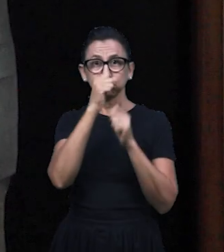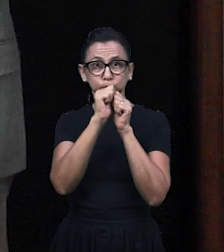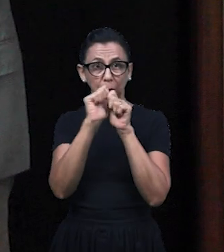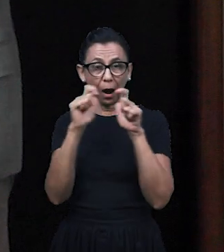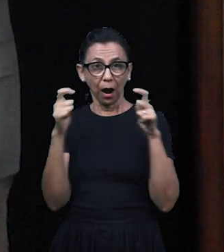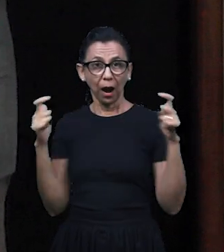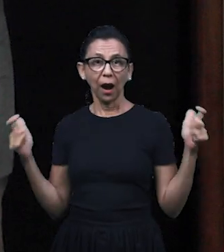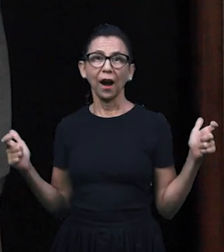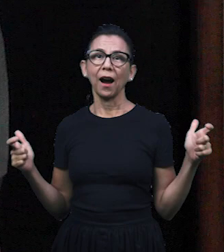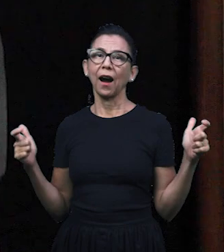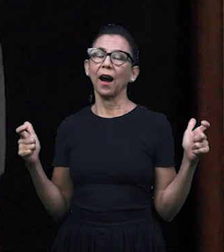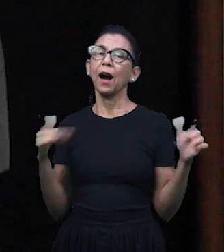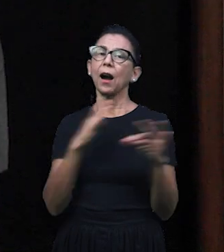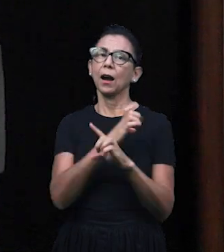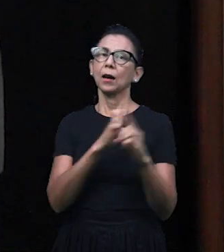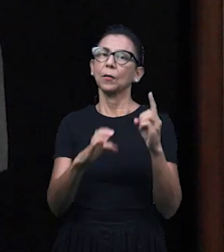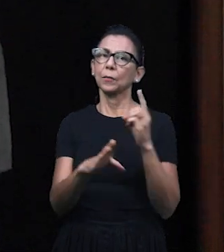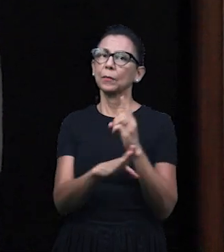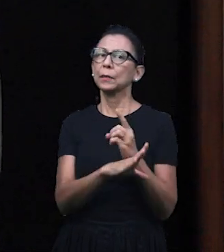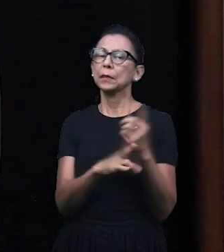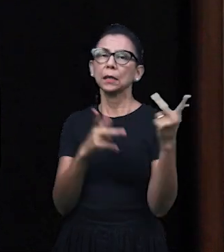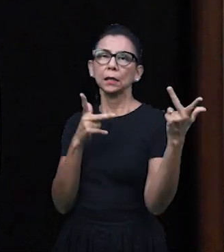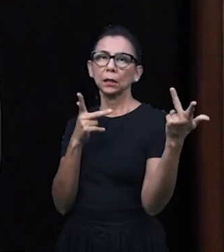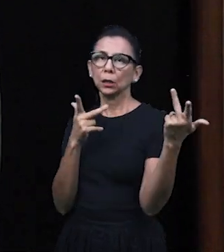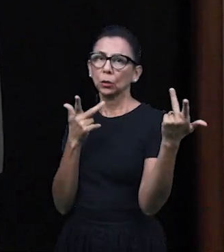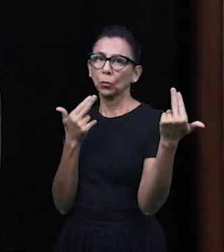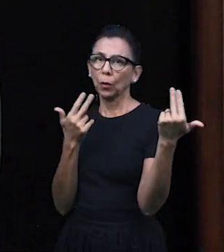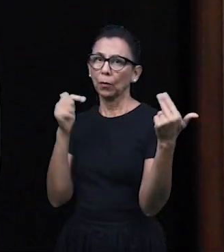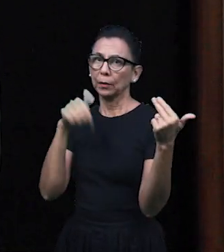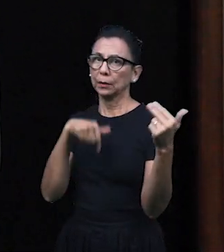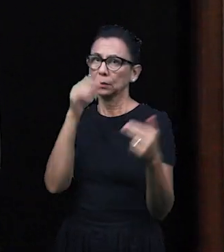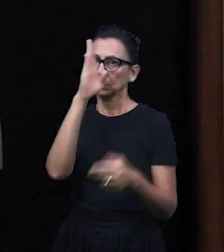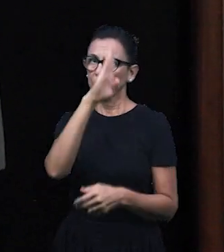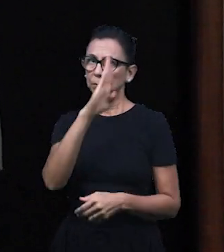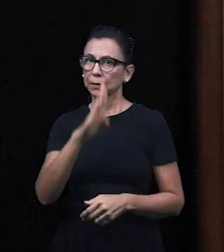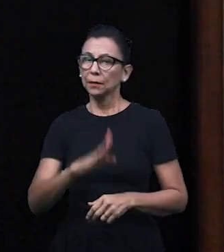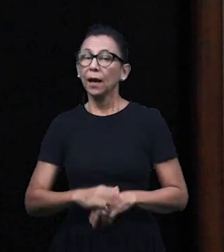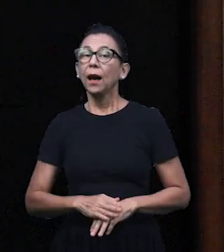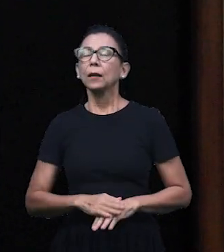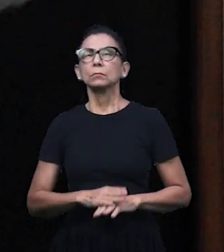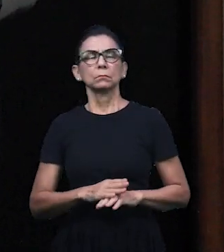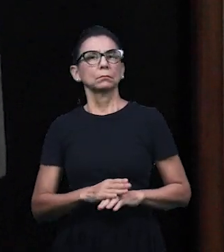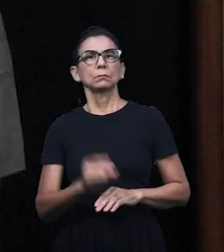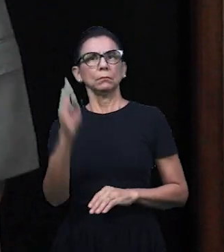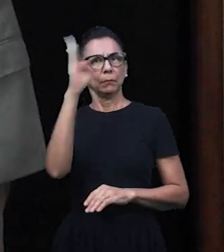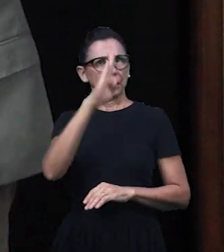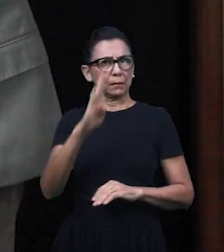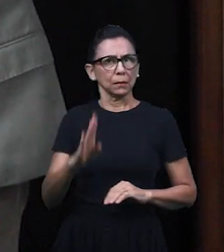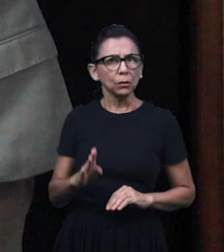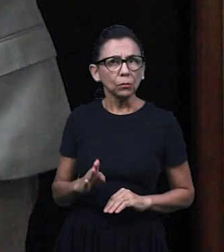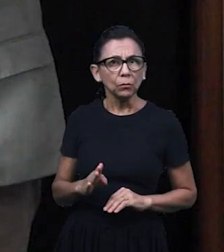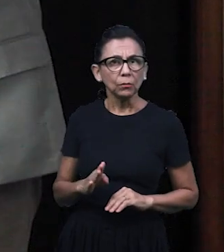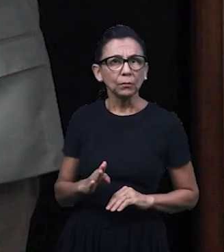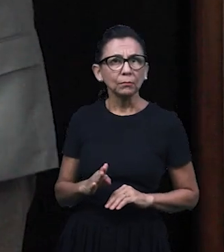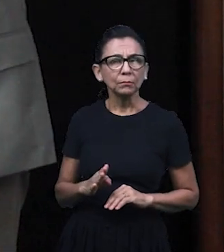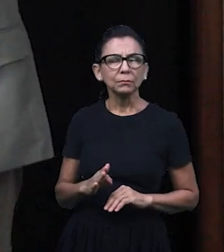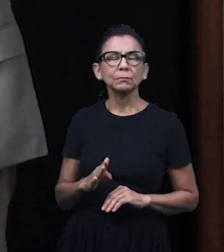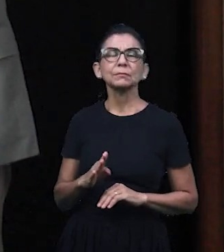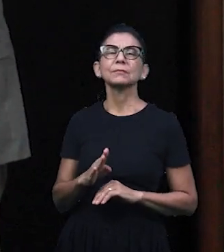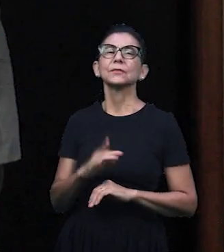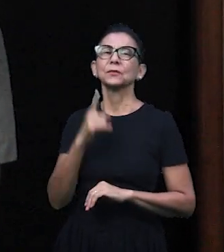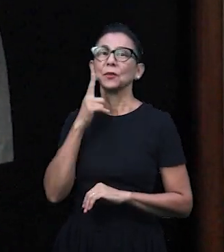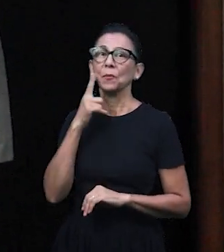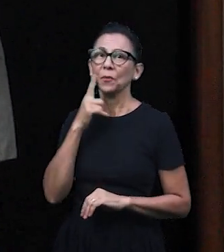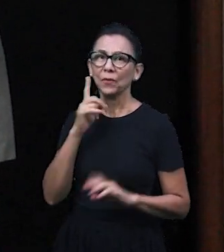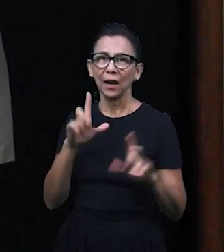Dominical. A mesma escola bíblica que a gente participa aqui no Brasil. E falando em Brasil, a gente agora vem para as ações